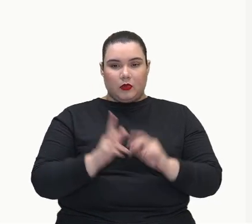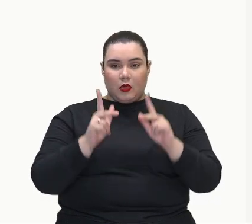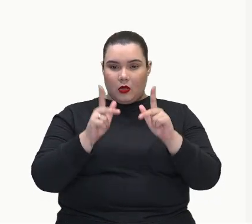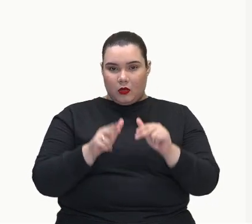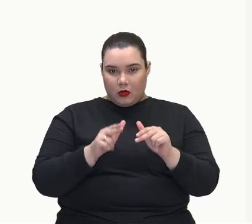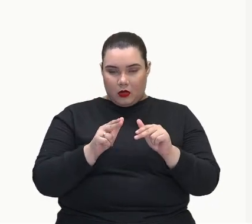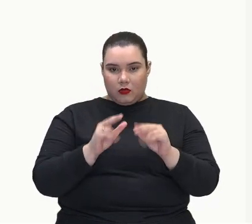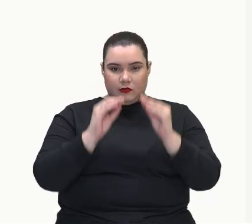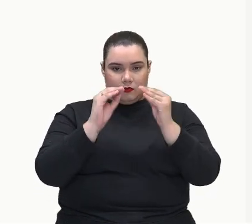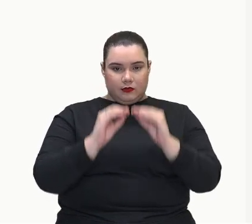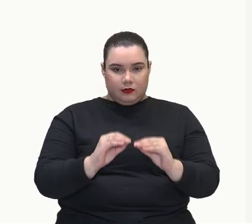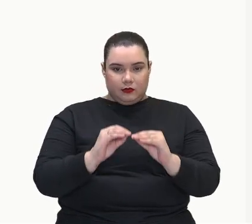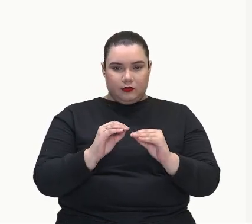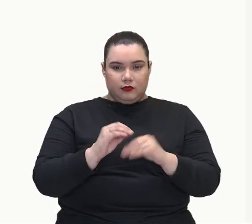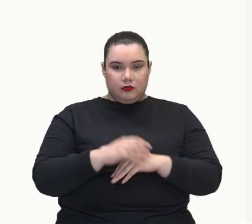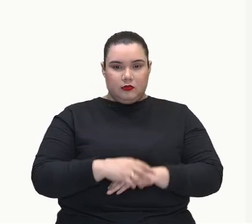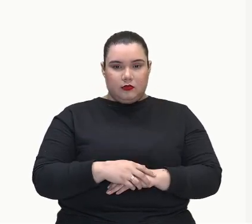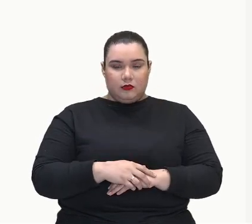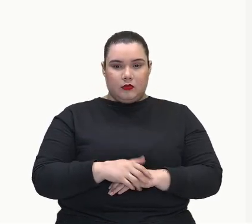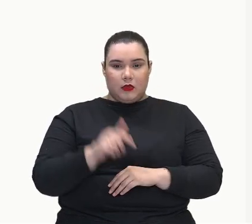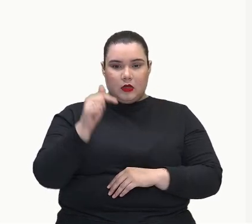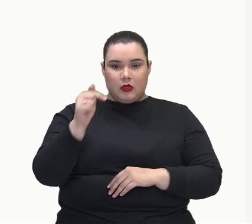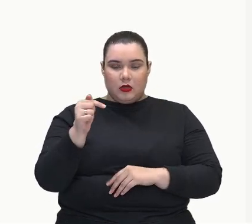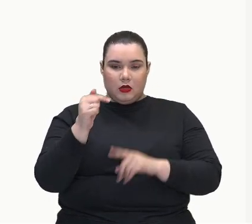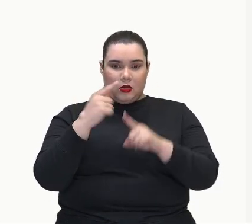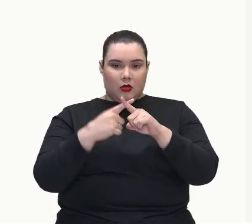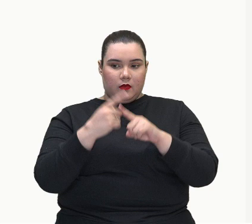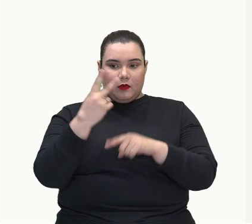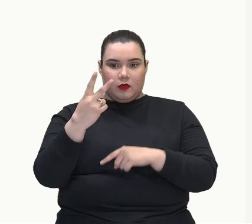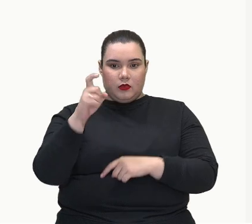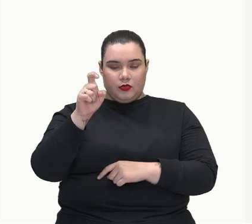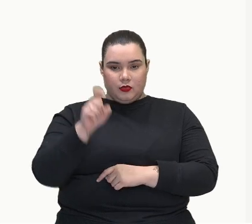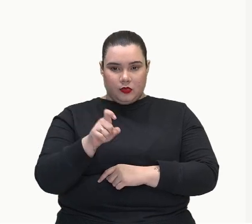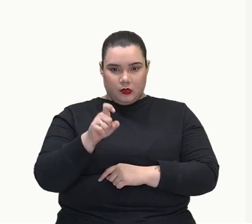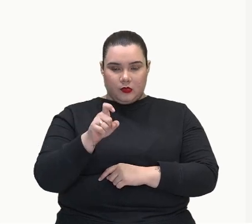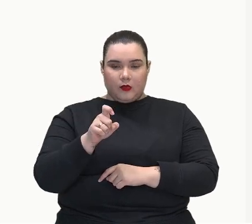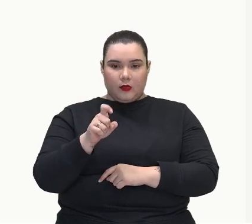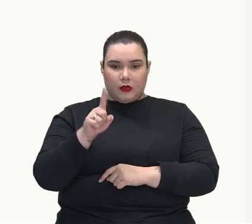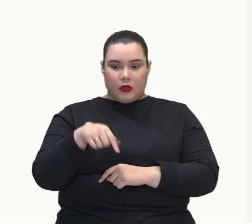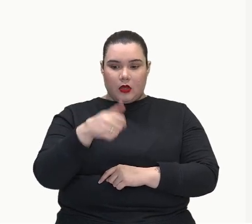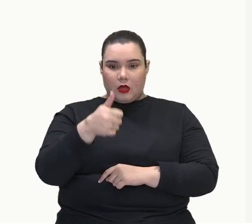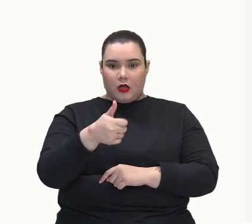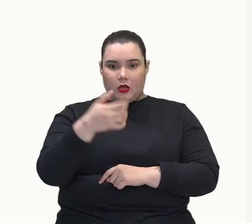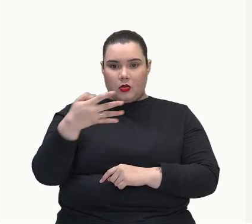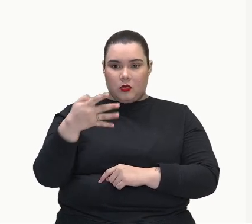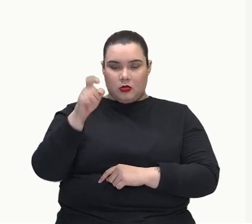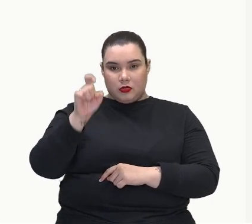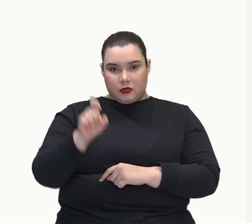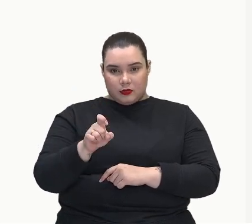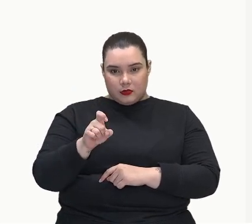igual a 7 vezes 2x, que é 14x,